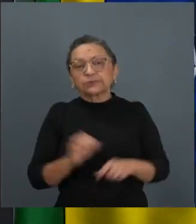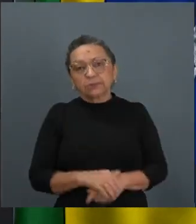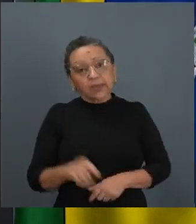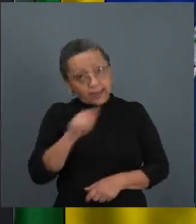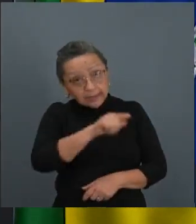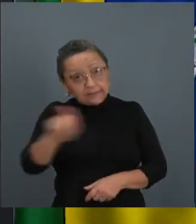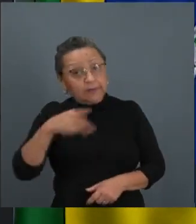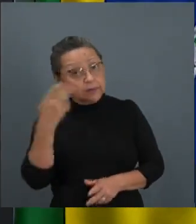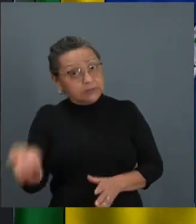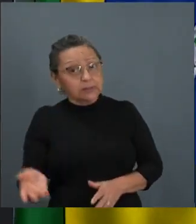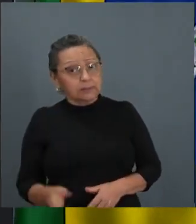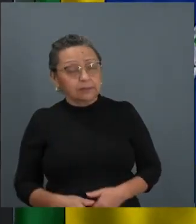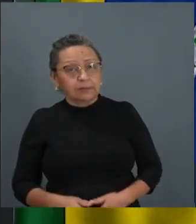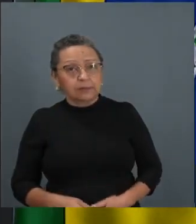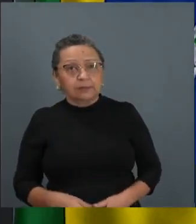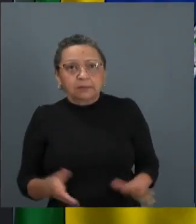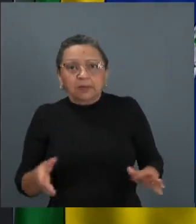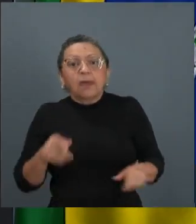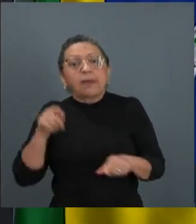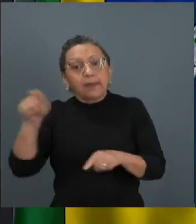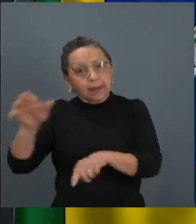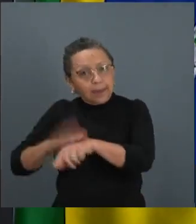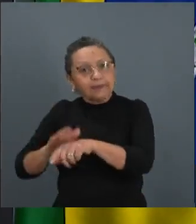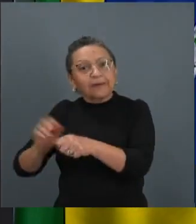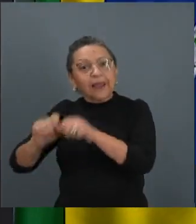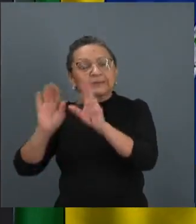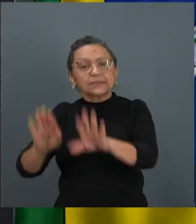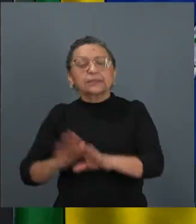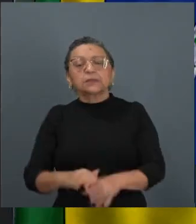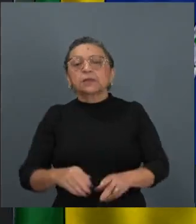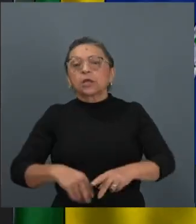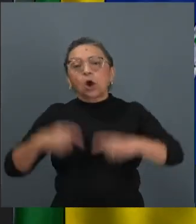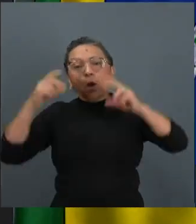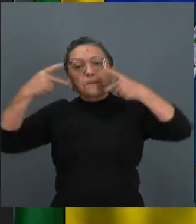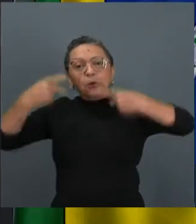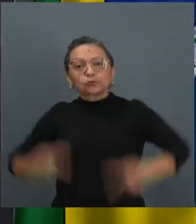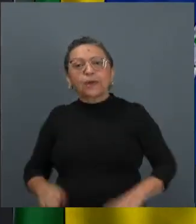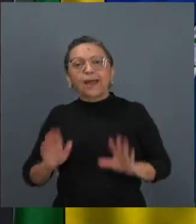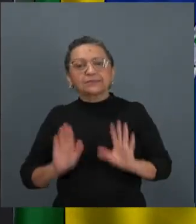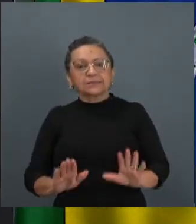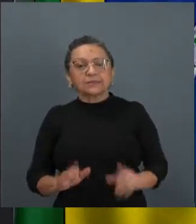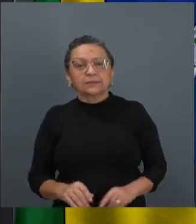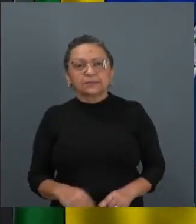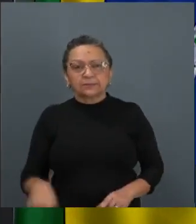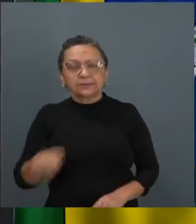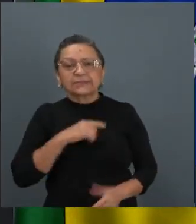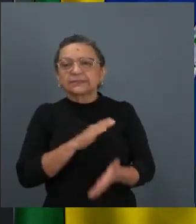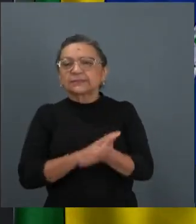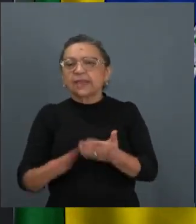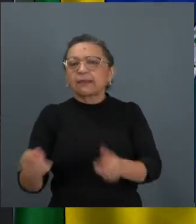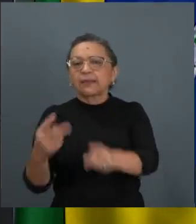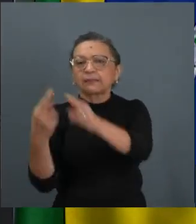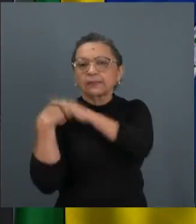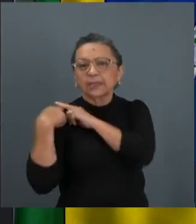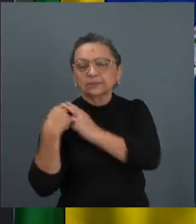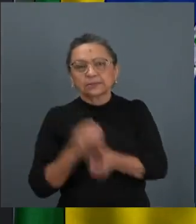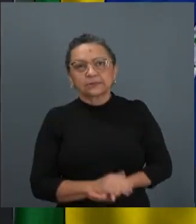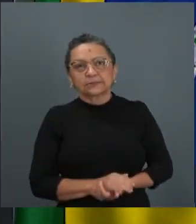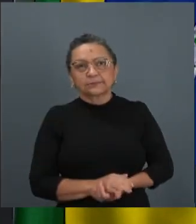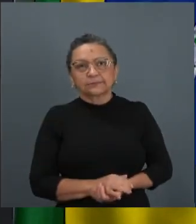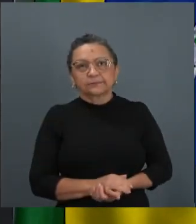eles. Fazem eles, se comportam desta forma, de maneira irresponsável e perdulária.